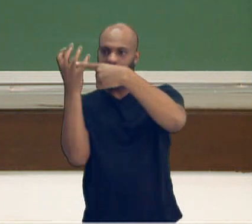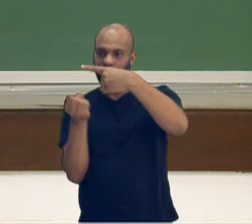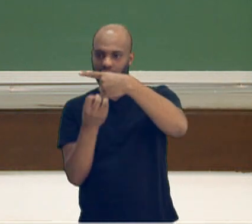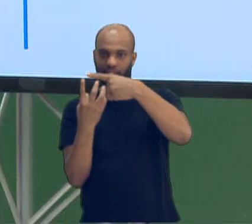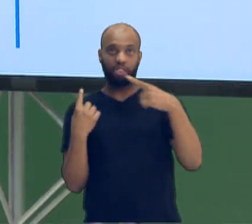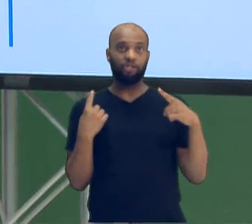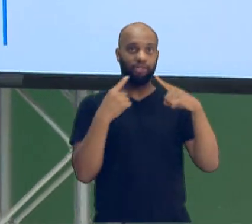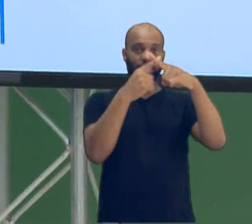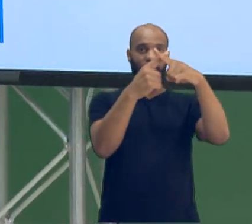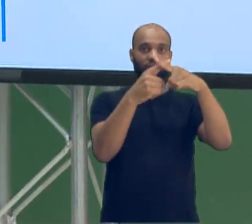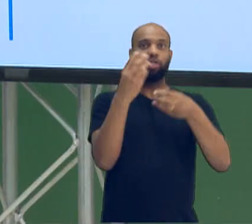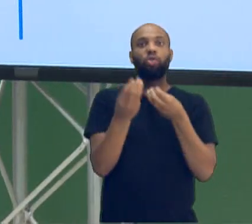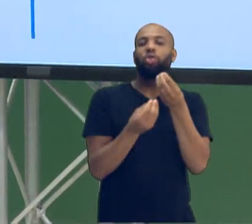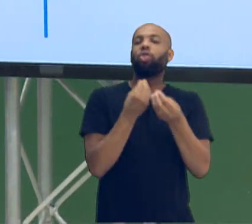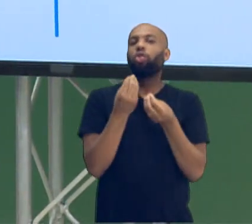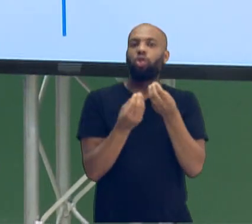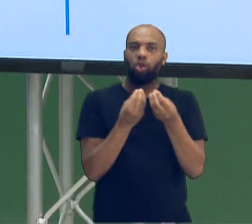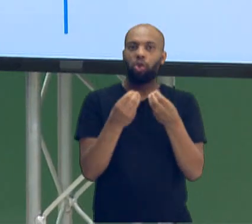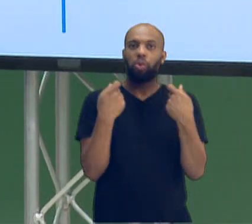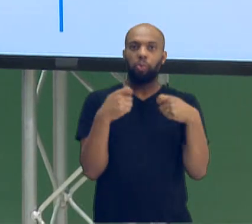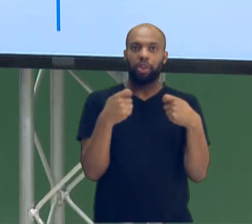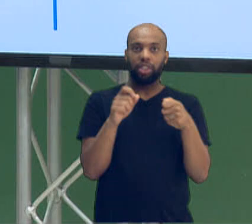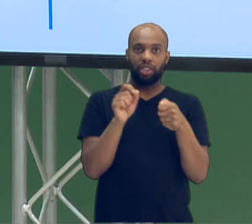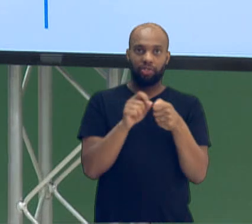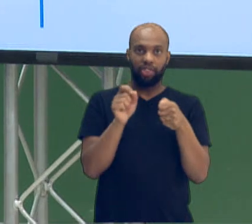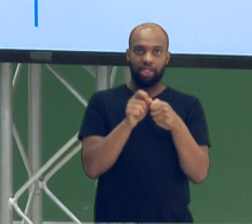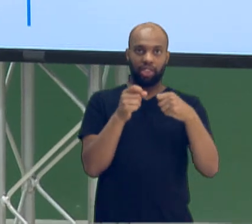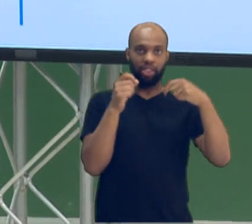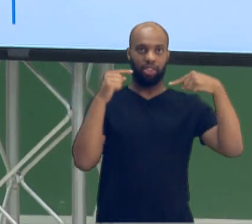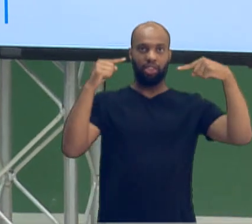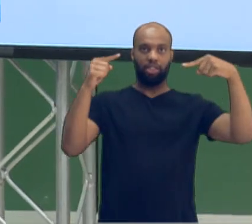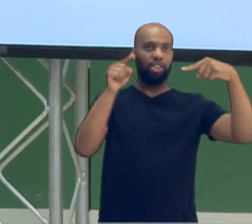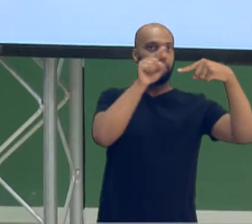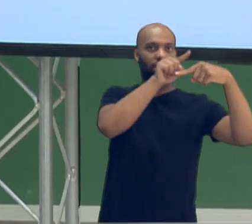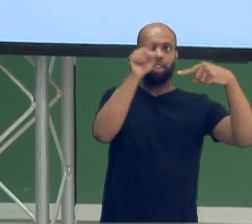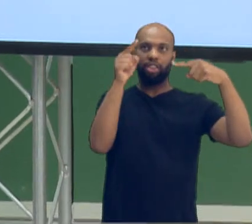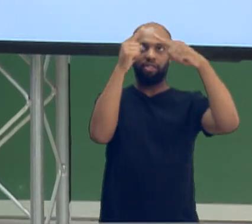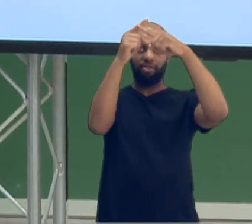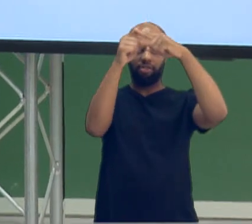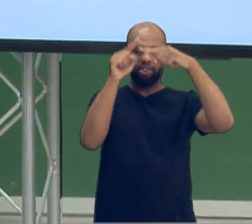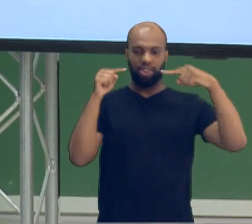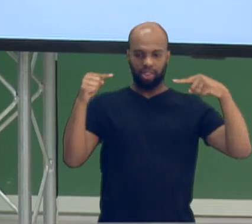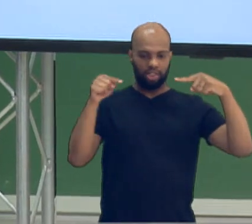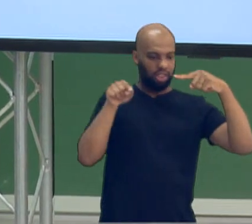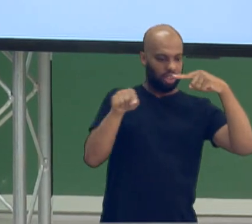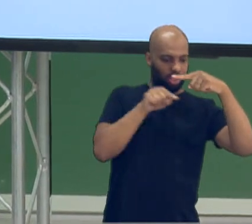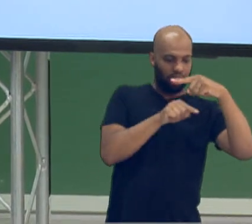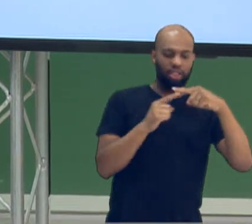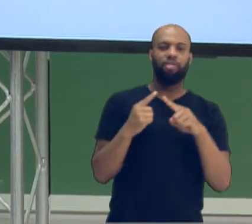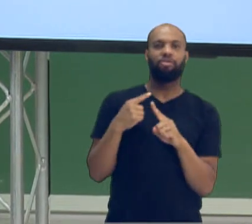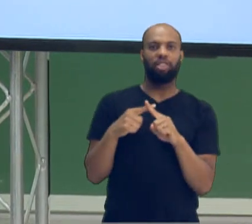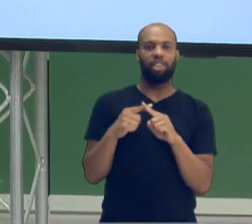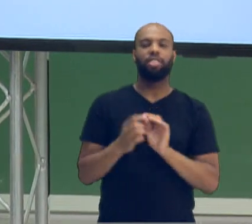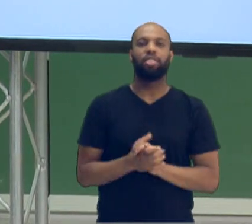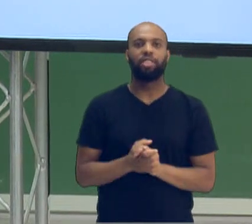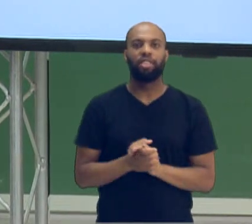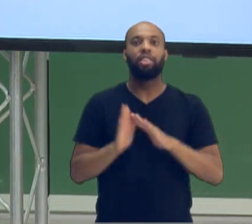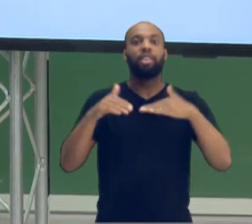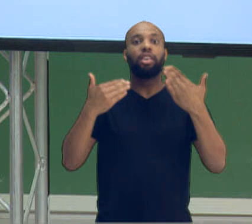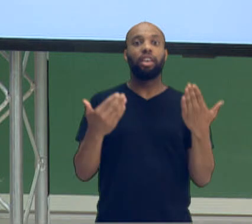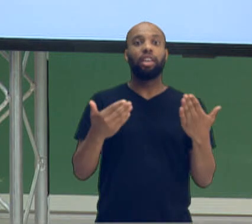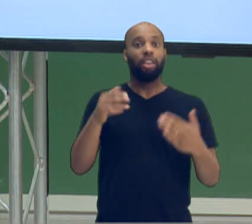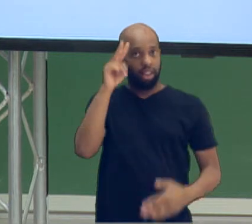escrito na forma fracionária, eu faço o quê? Multiplico numerador com numerador, denominador com denominador. Lembra?